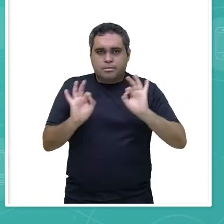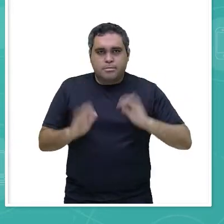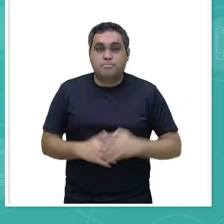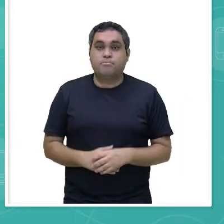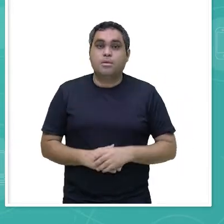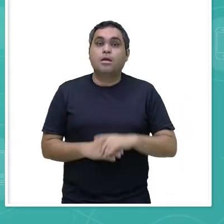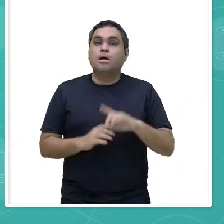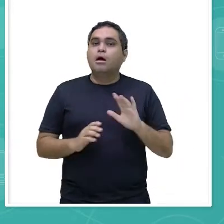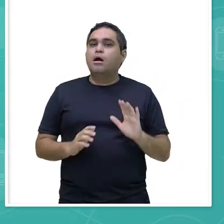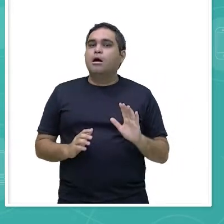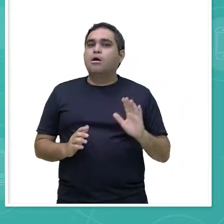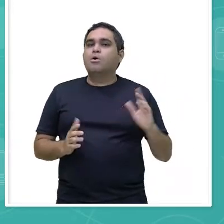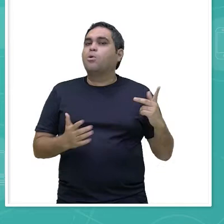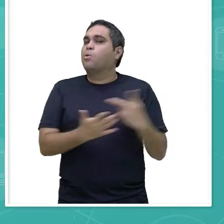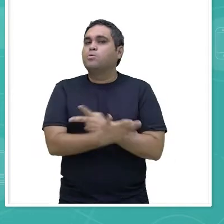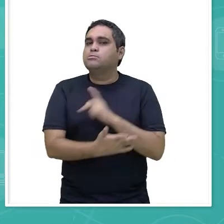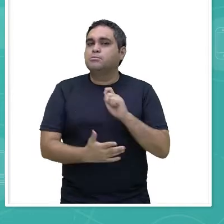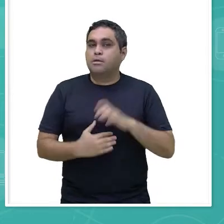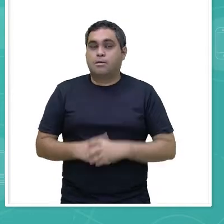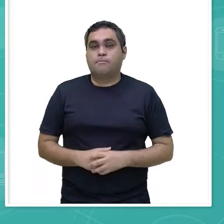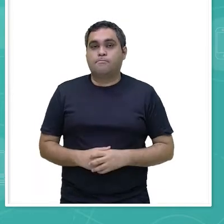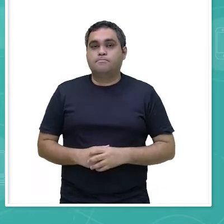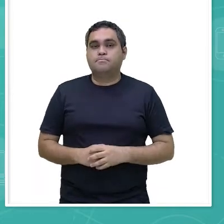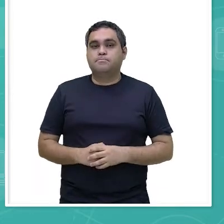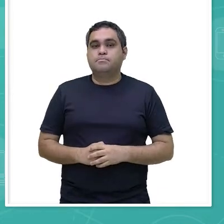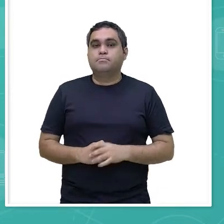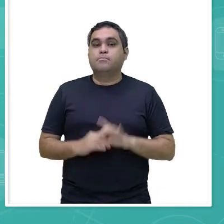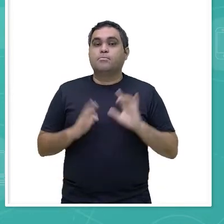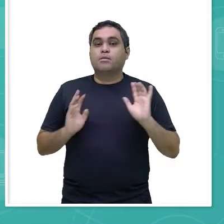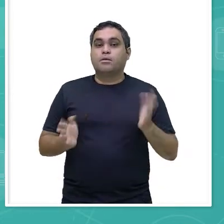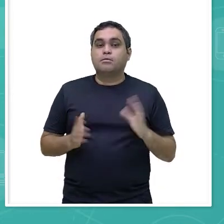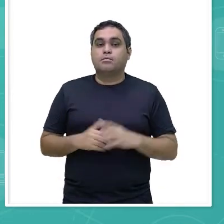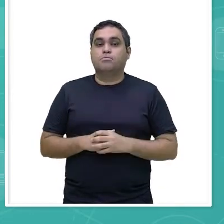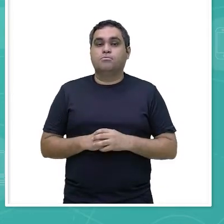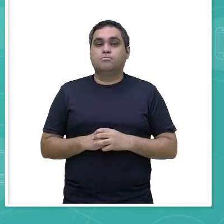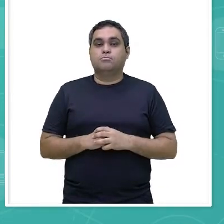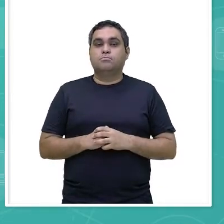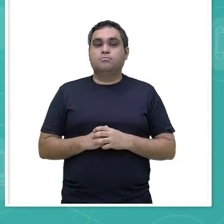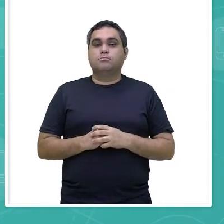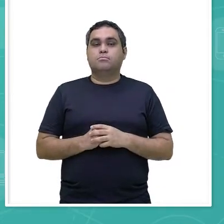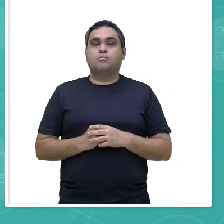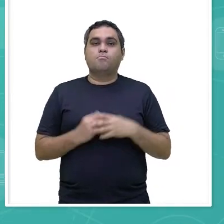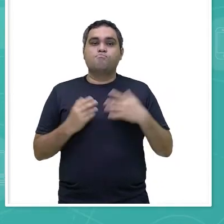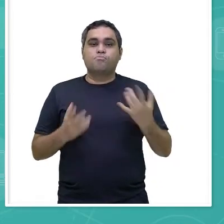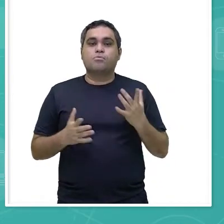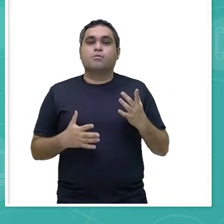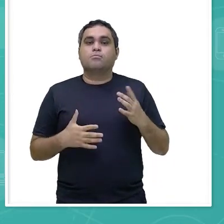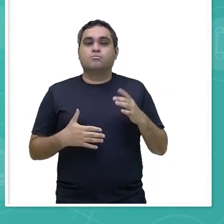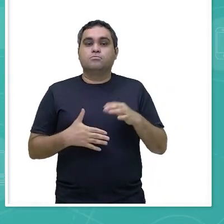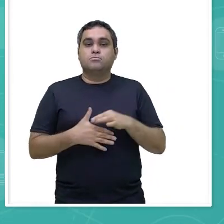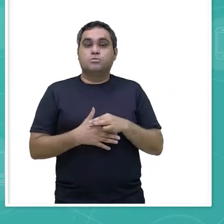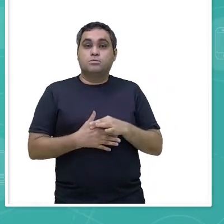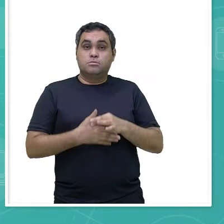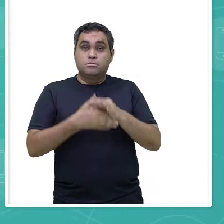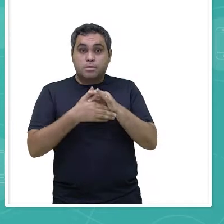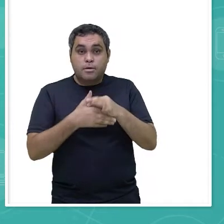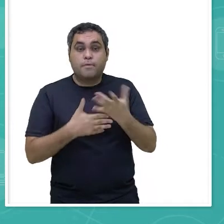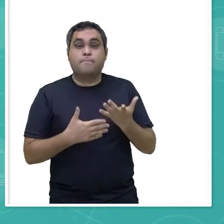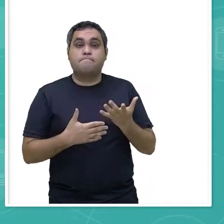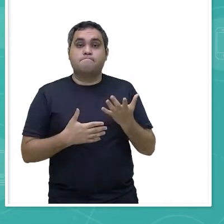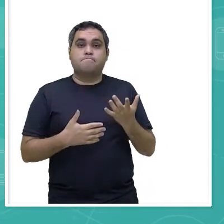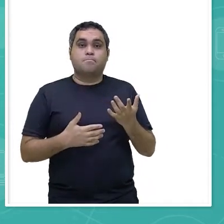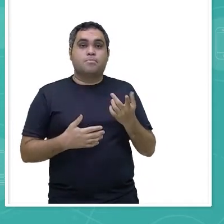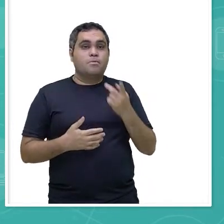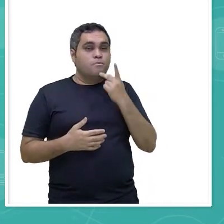que aconteceu, então? Se entendeu a defesa do czar, o que aquela população pode fazer, o que eles podem fazer, o que eles querem, e aí